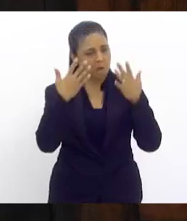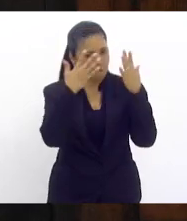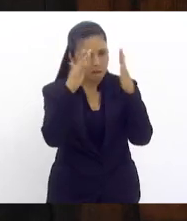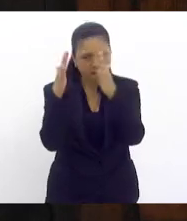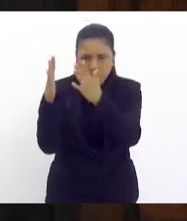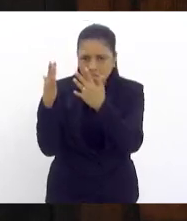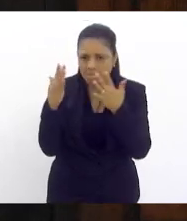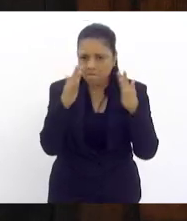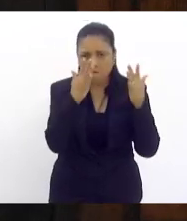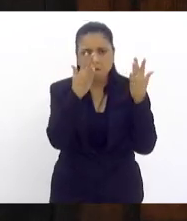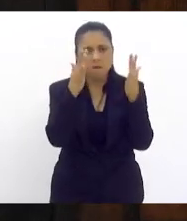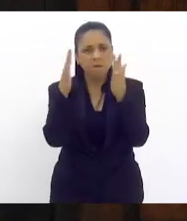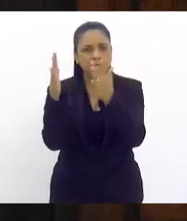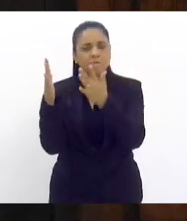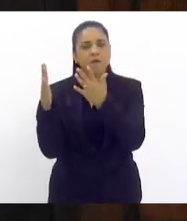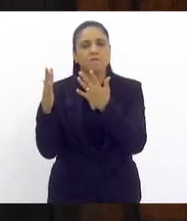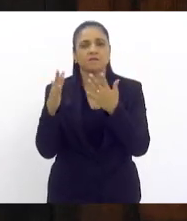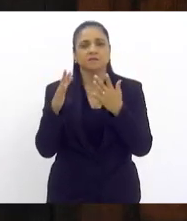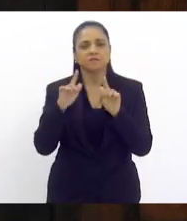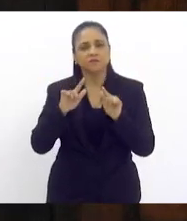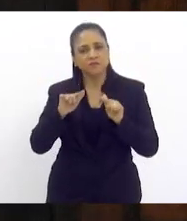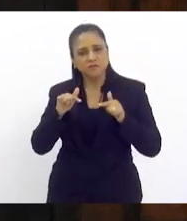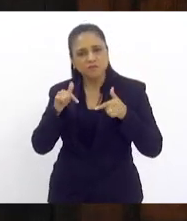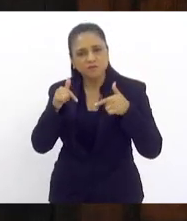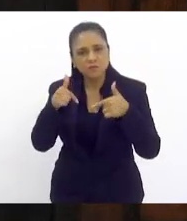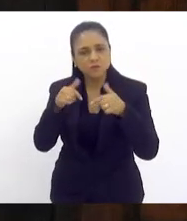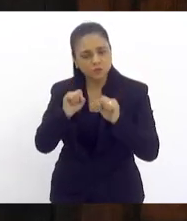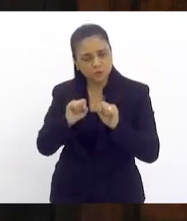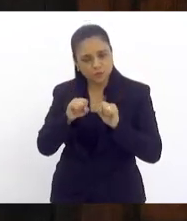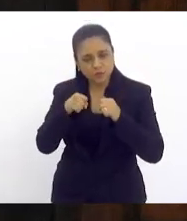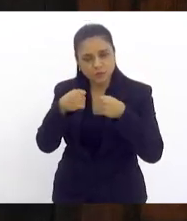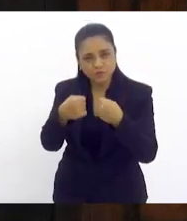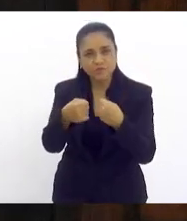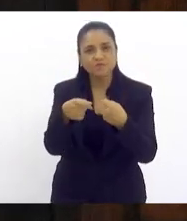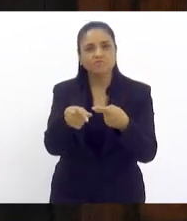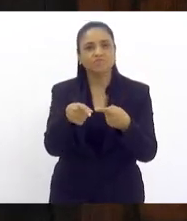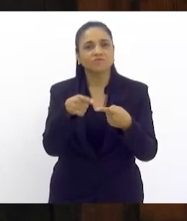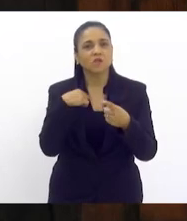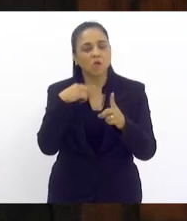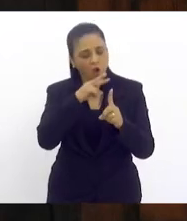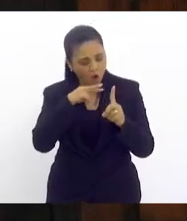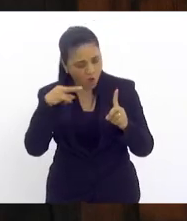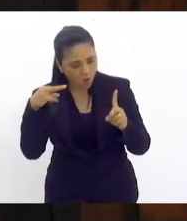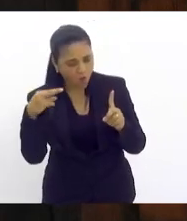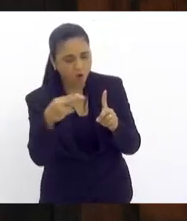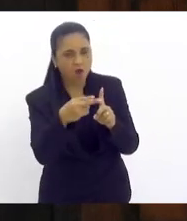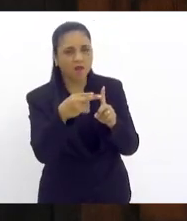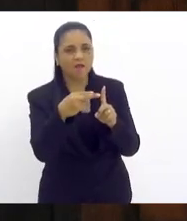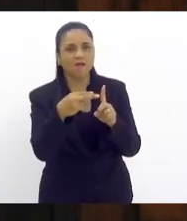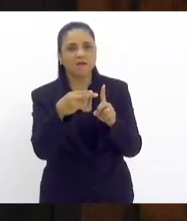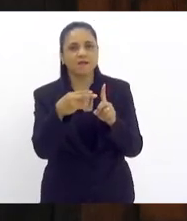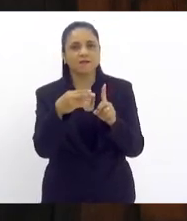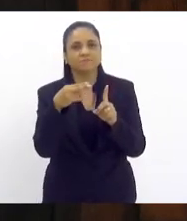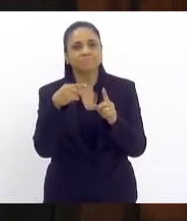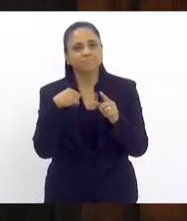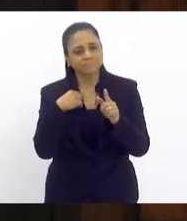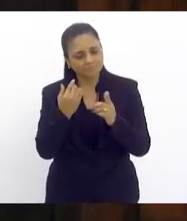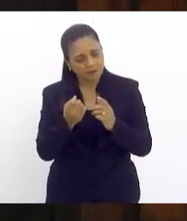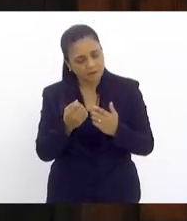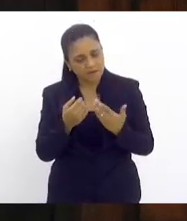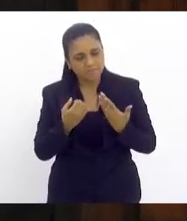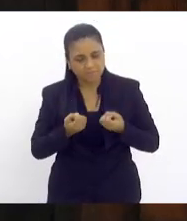aplaudida pela Defensoria Pública, que é esse órgão que a gente sabe que sempre tem um olhar e é quem se disponibiliza e está